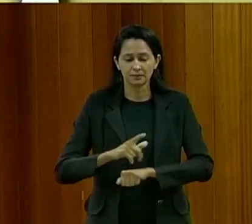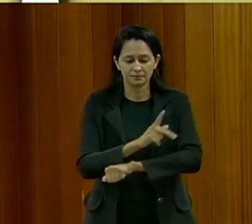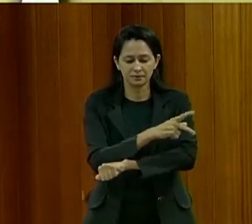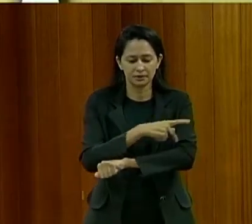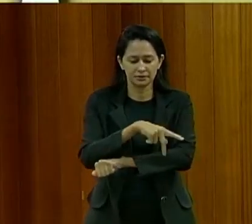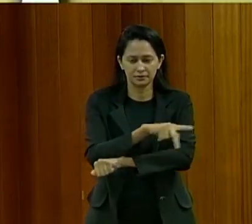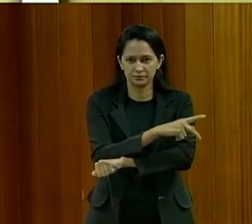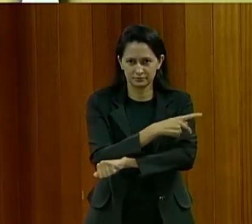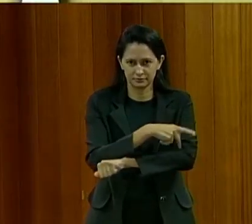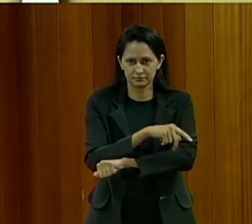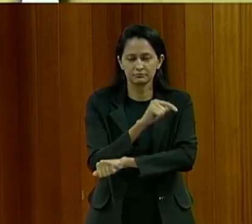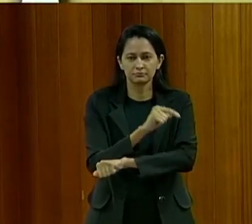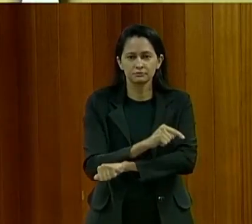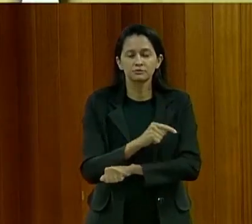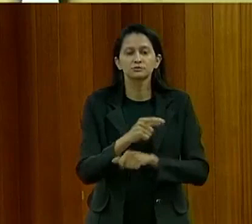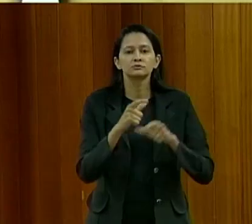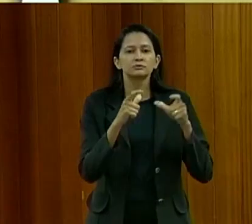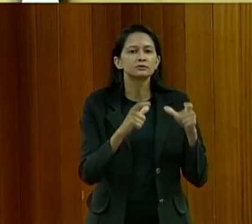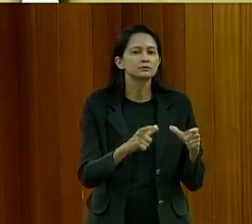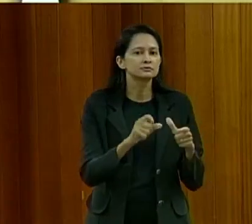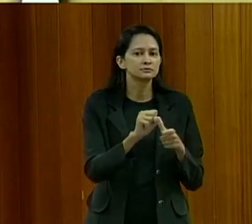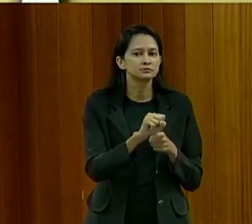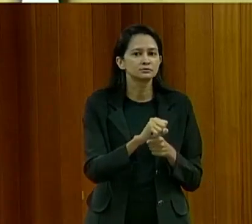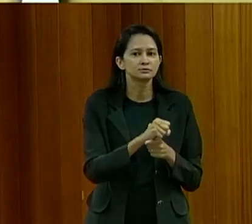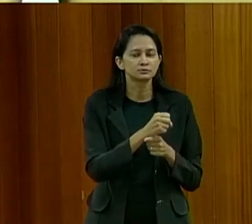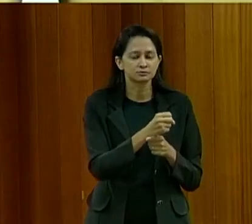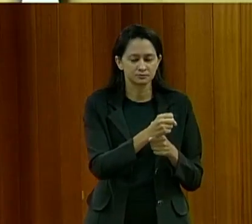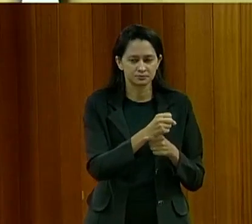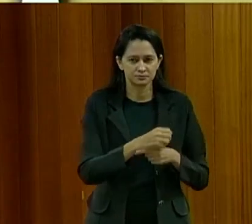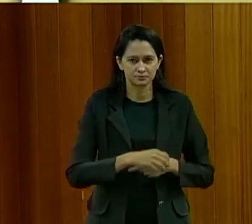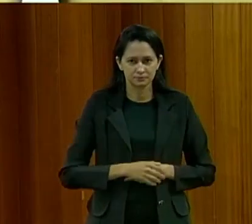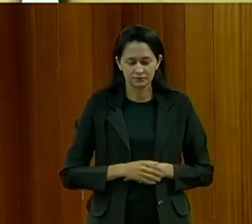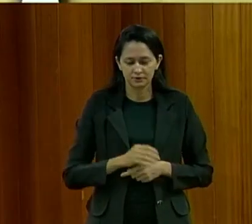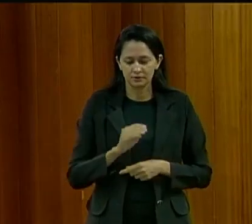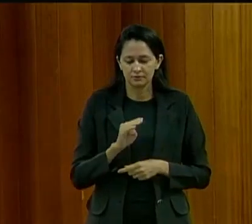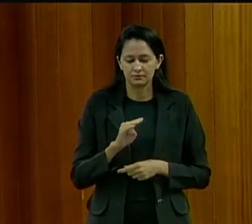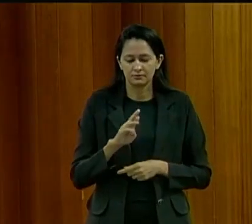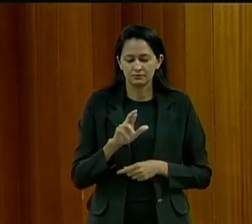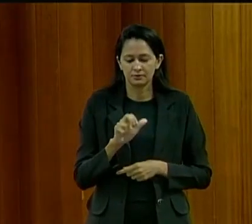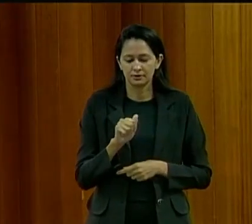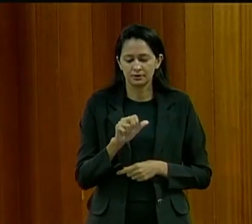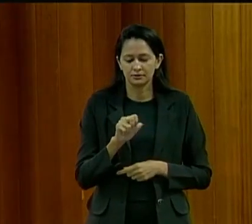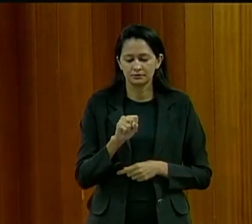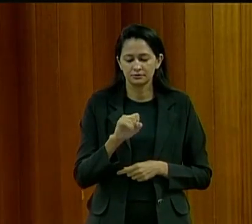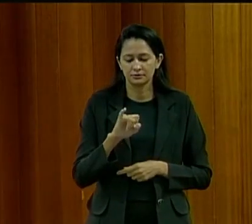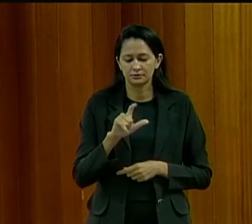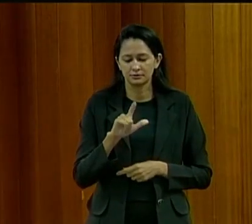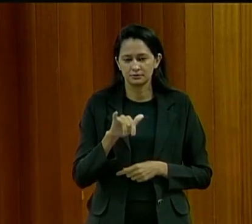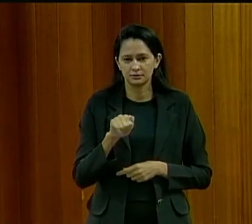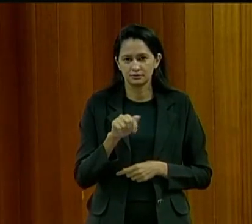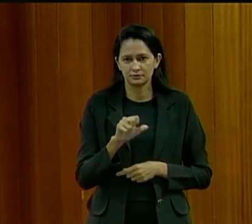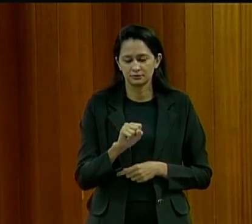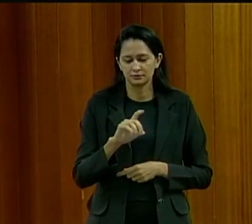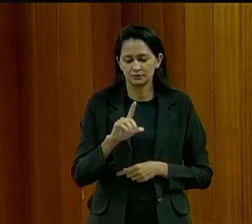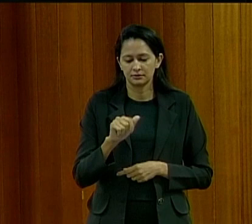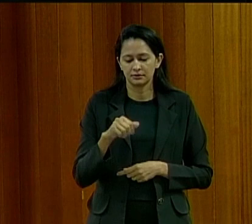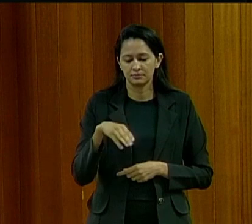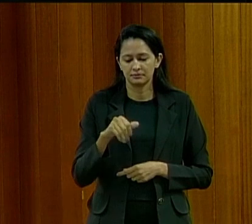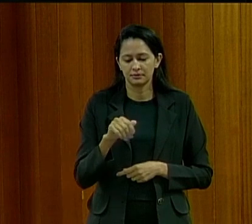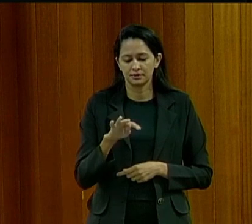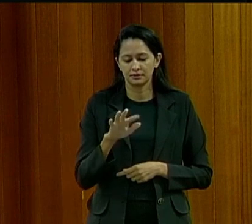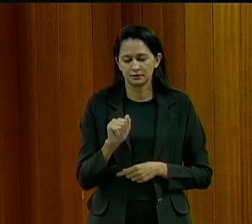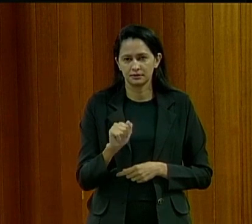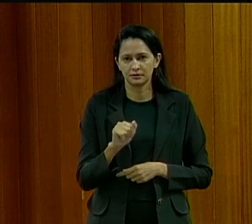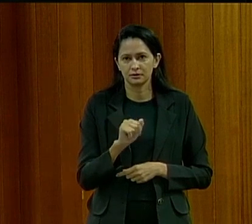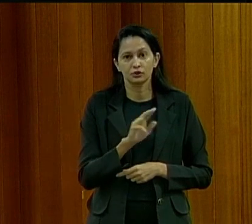setor residencial Brasílias da Mata, na cidade de Goiânia. Comissão Constituição